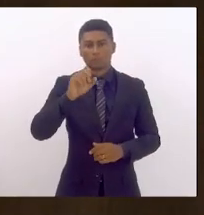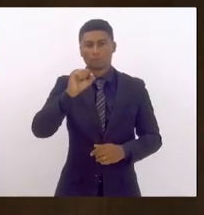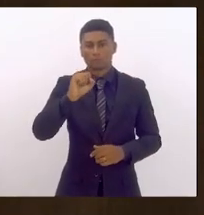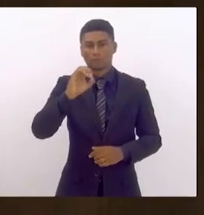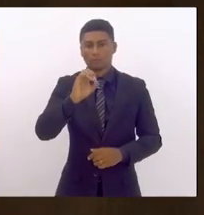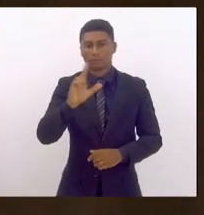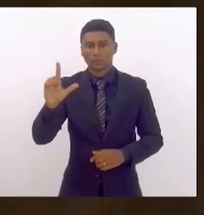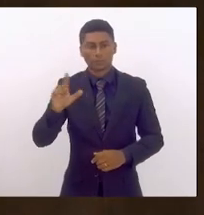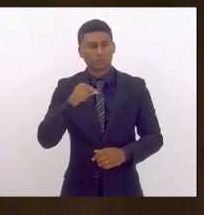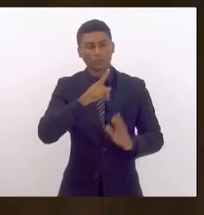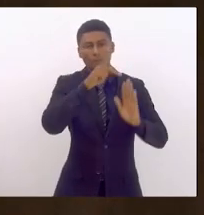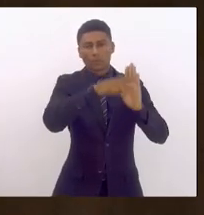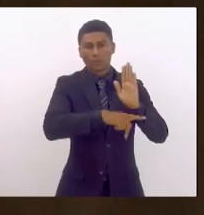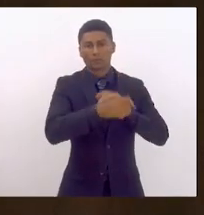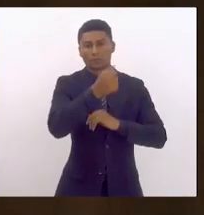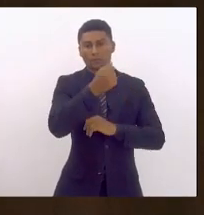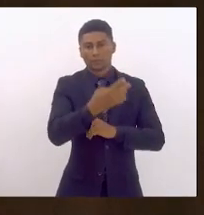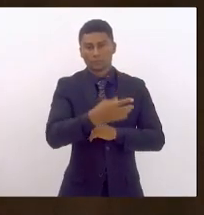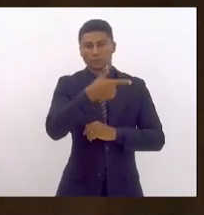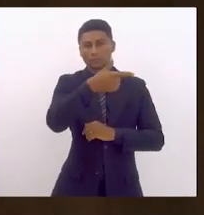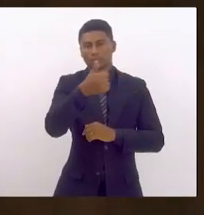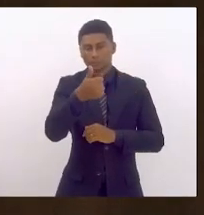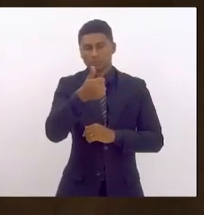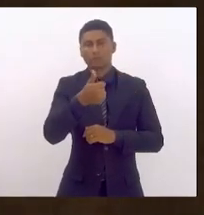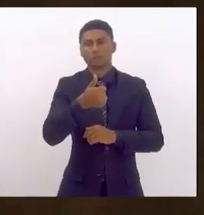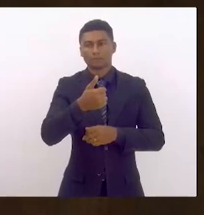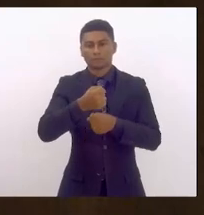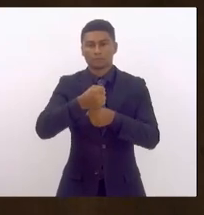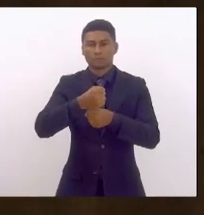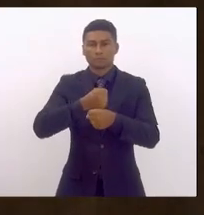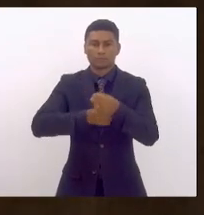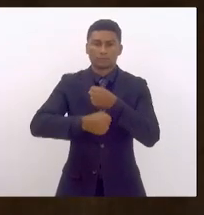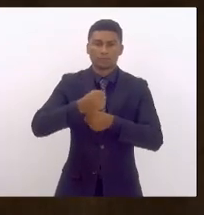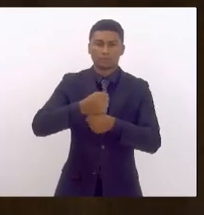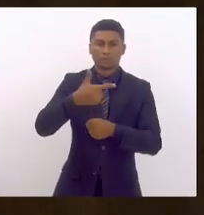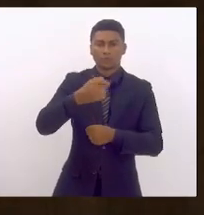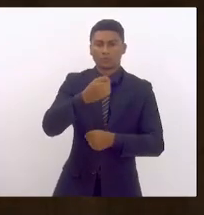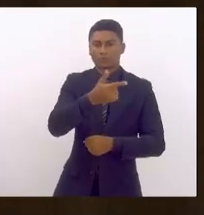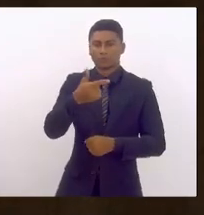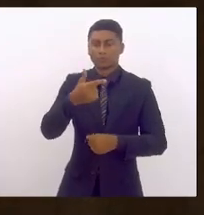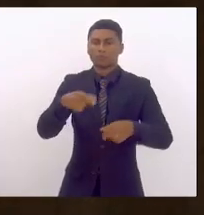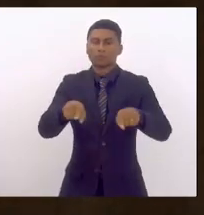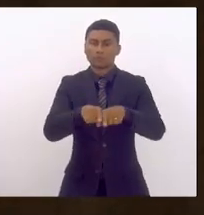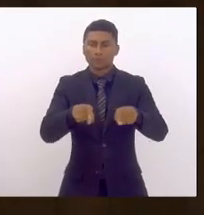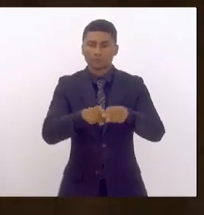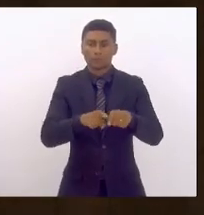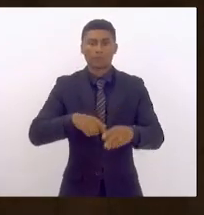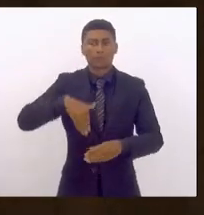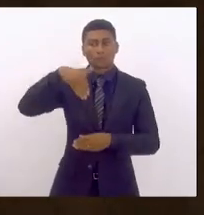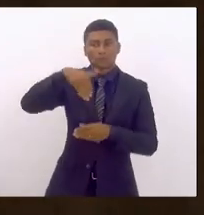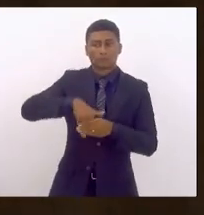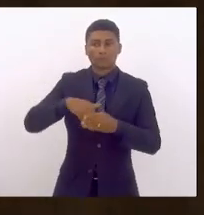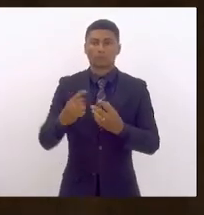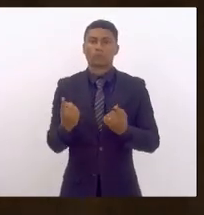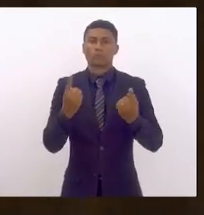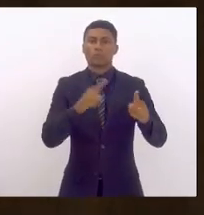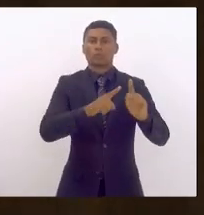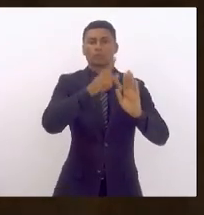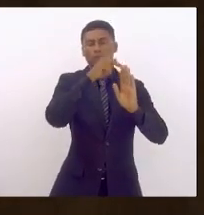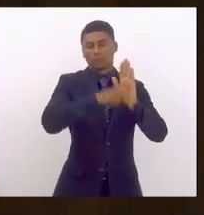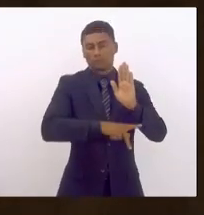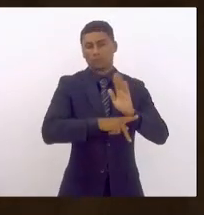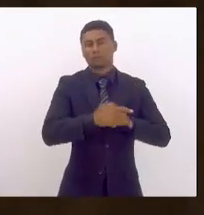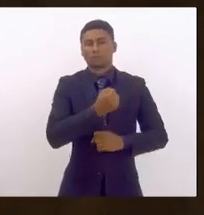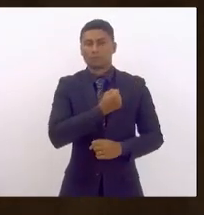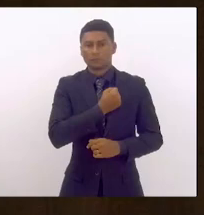resolução 14:21 de 2022 E também o voto contrário no projeto de resolução